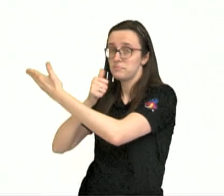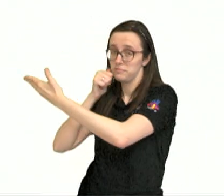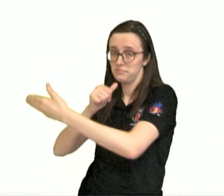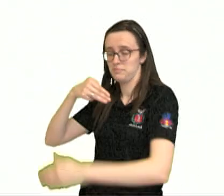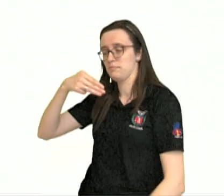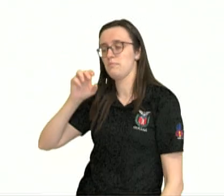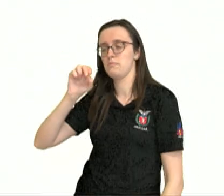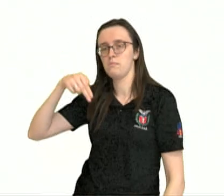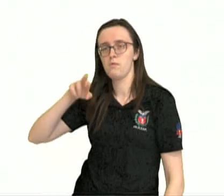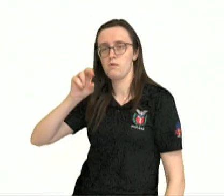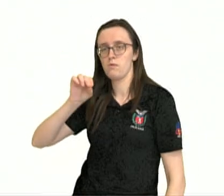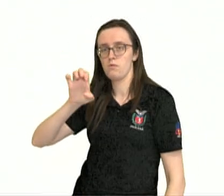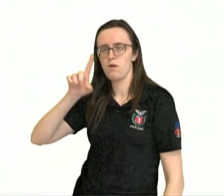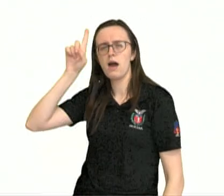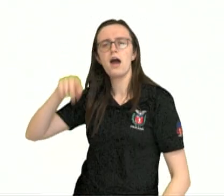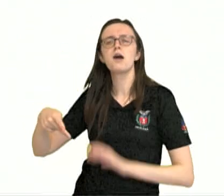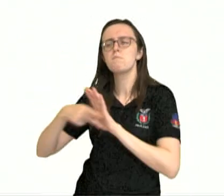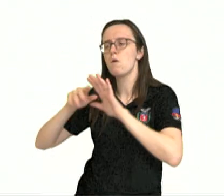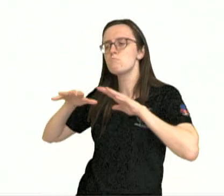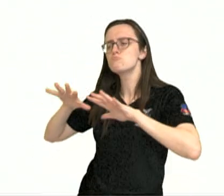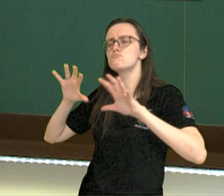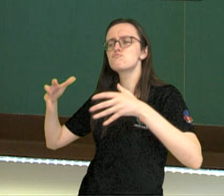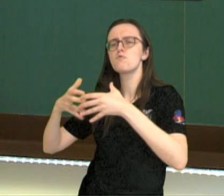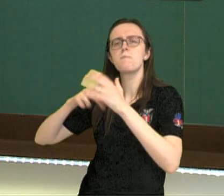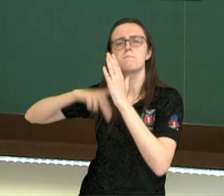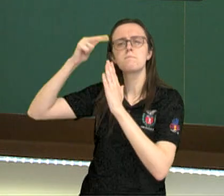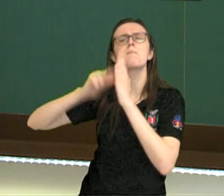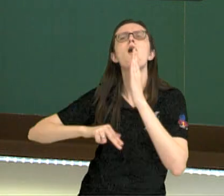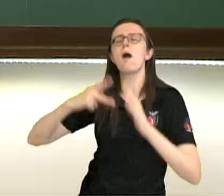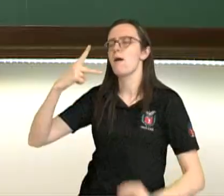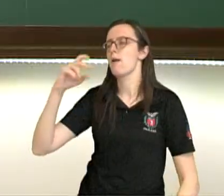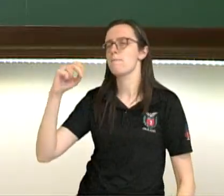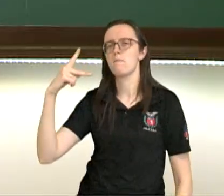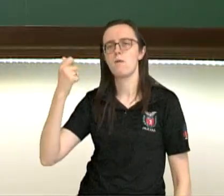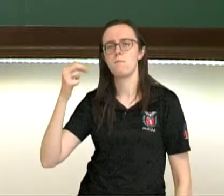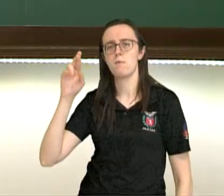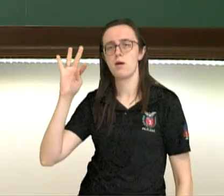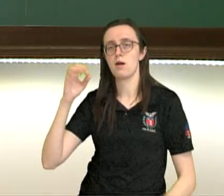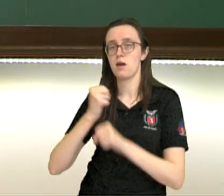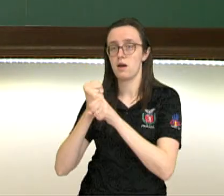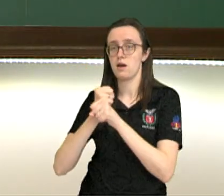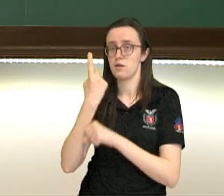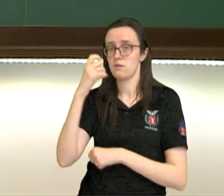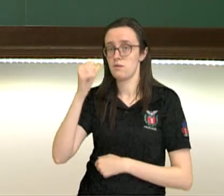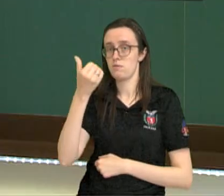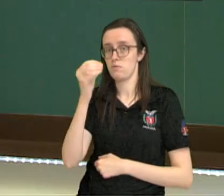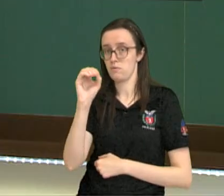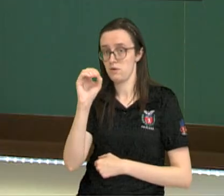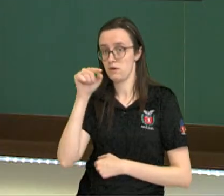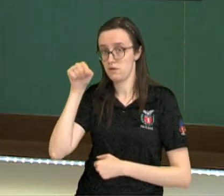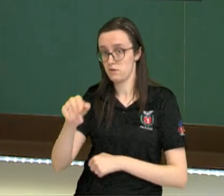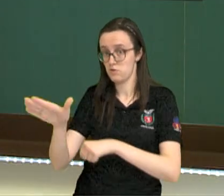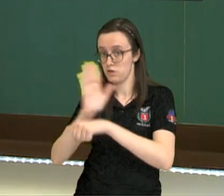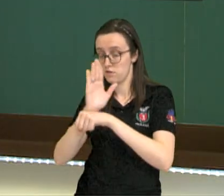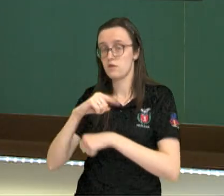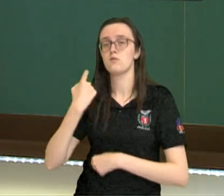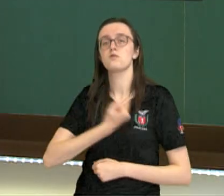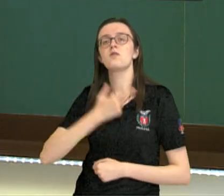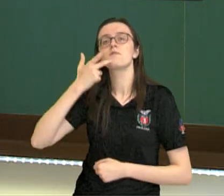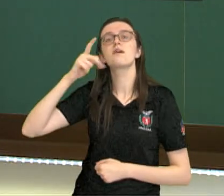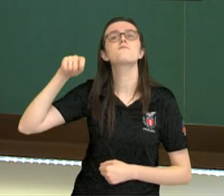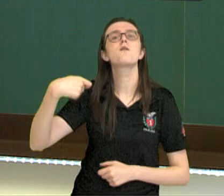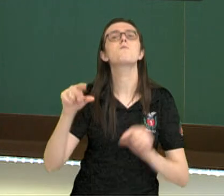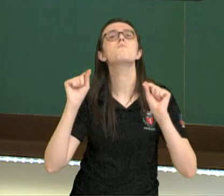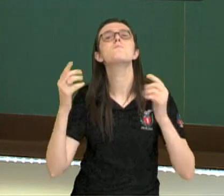né dentro de um de um movimento que fica conhecido como top o anos 60 pessoal nesse vídeo nós